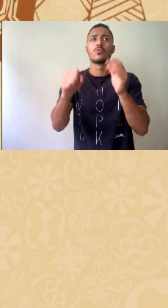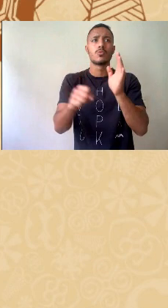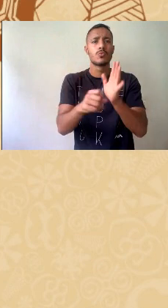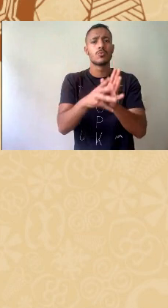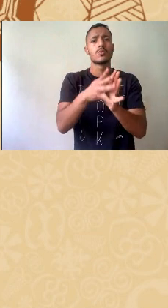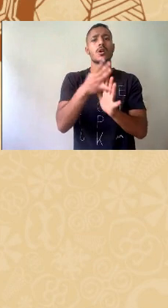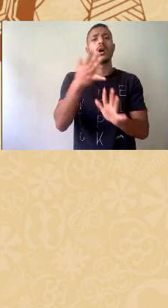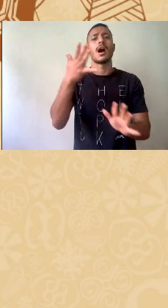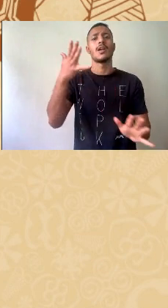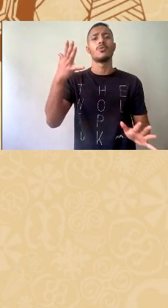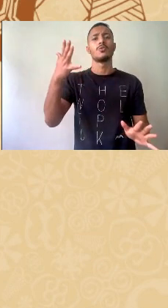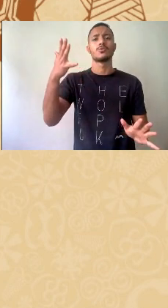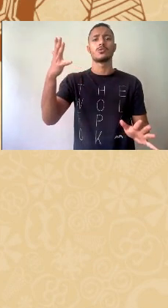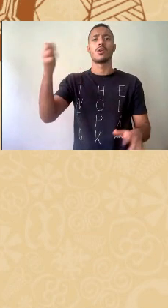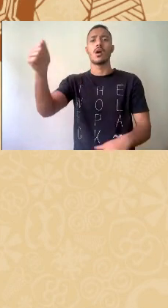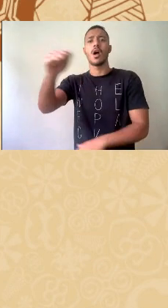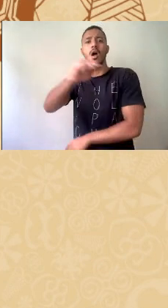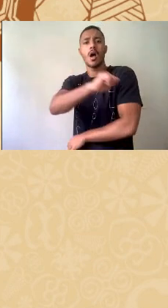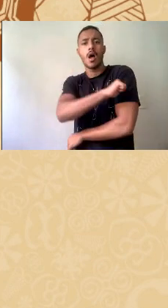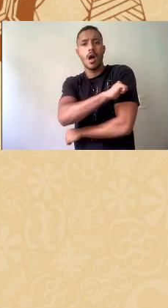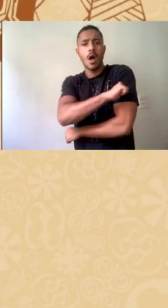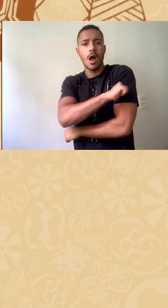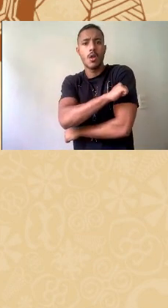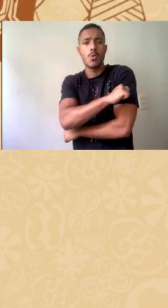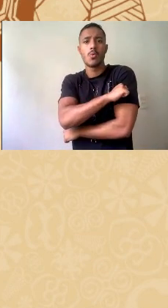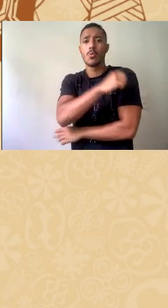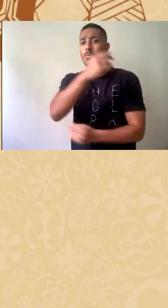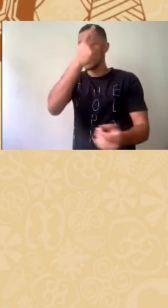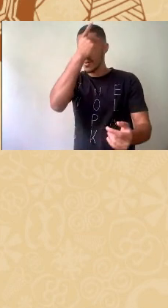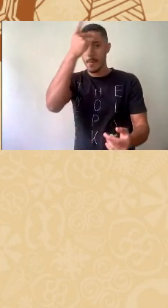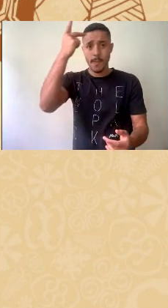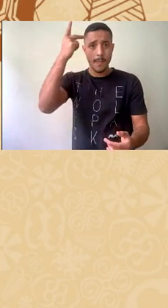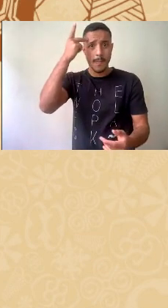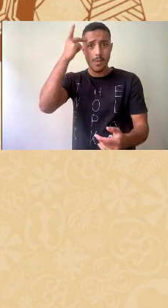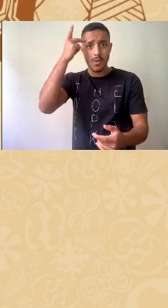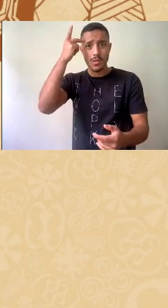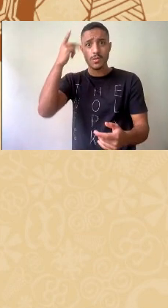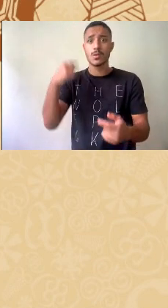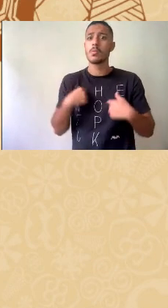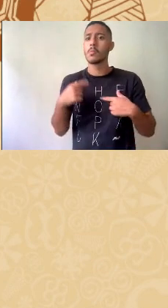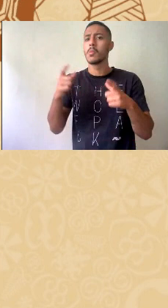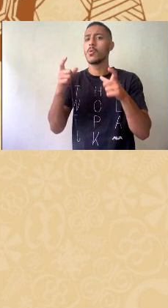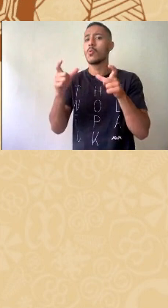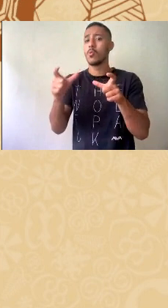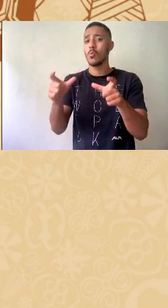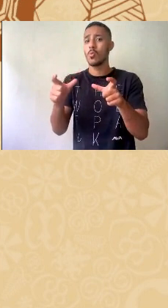pessoas. Ah, Rob, não é meu lugar de fala, então vou ficar aqui